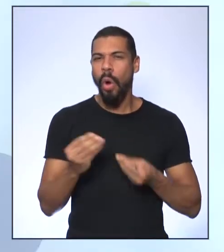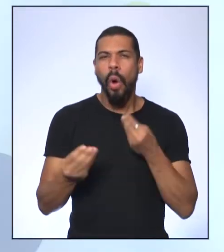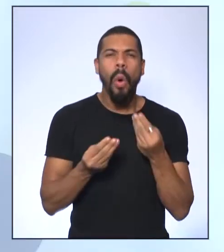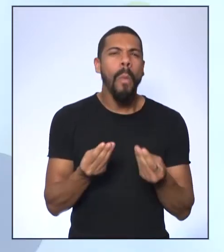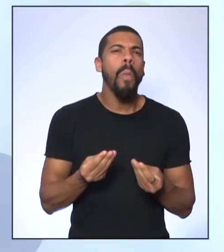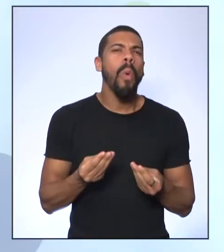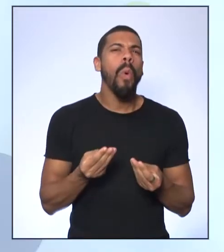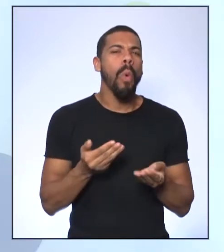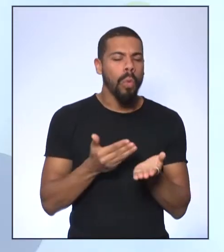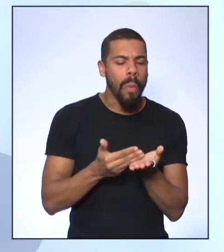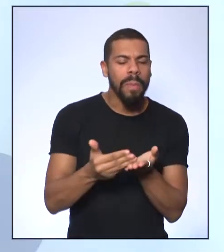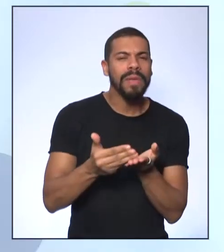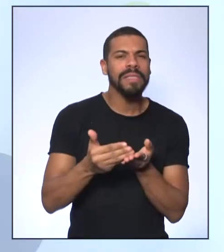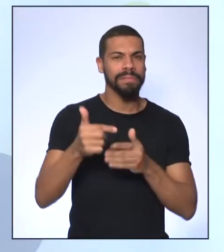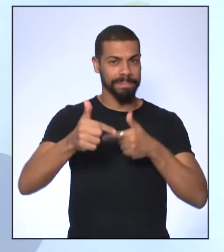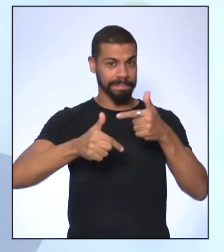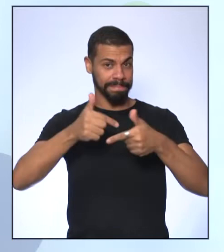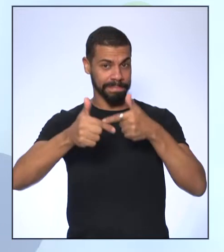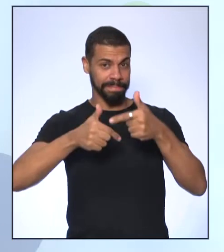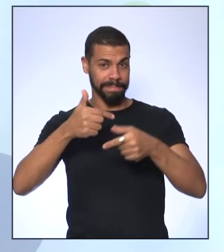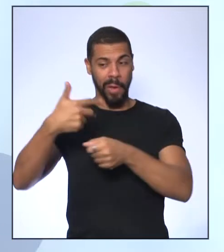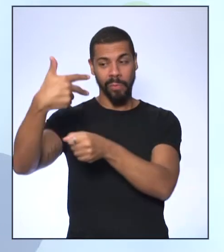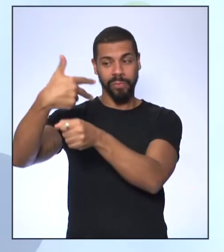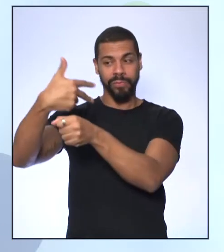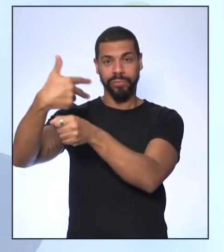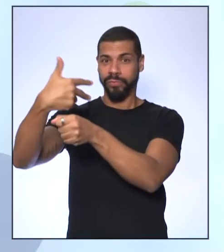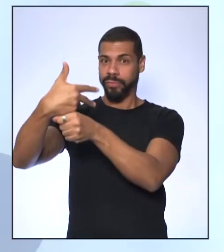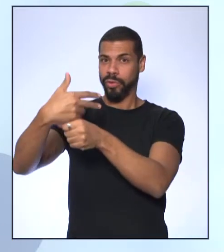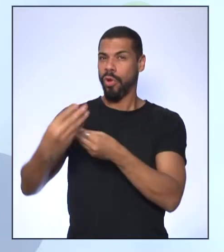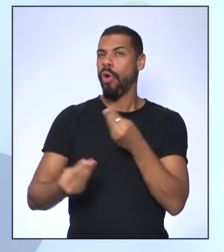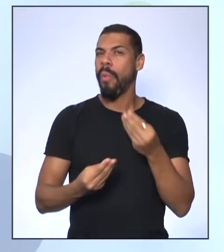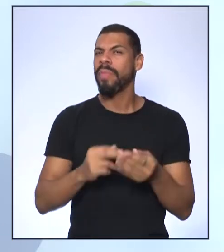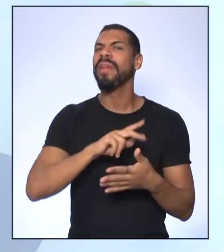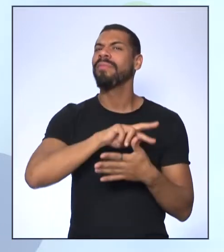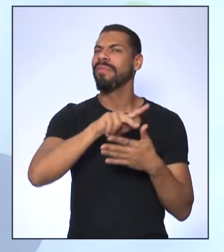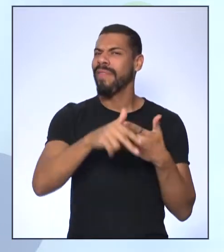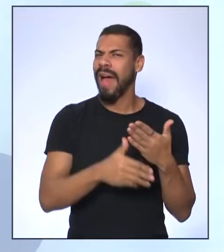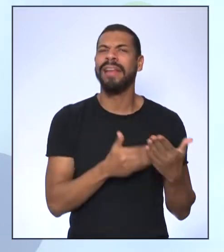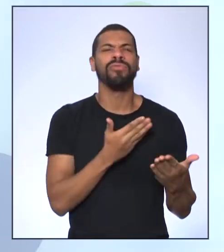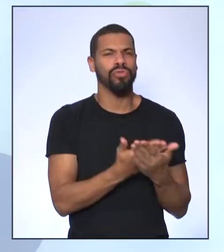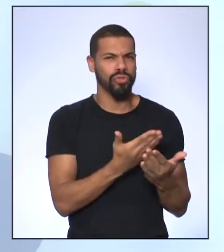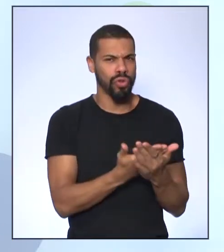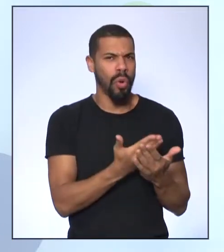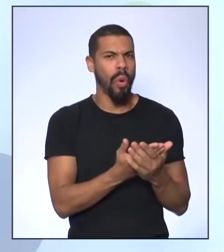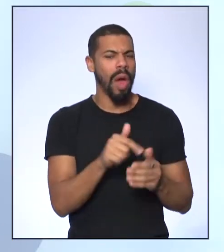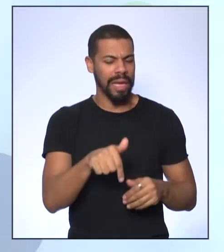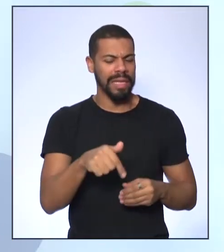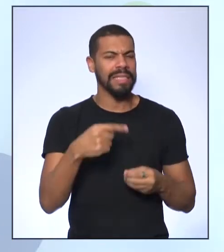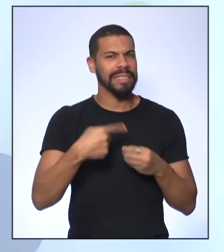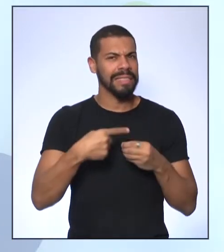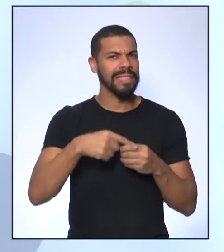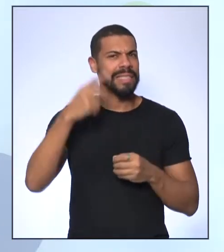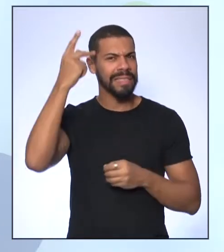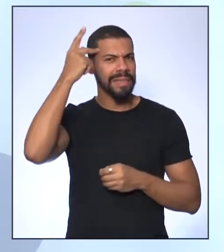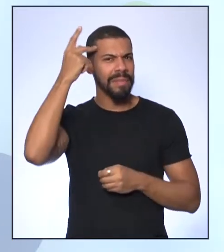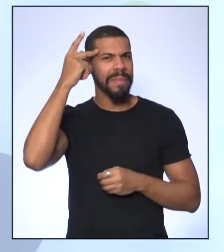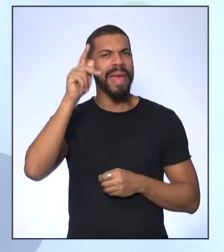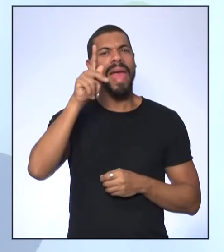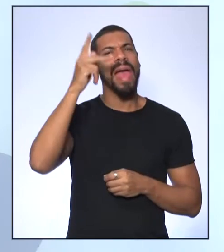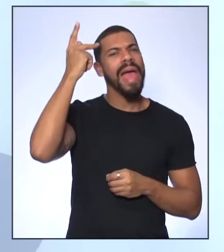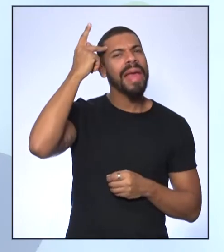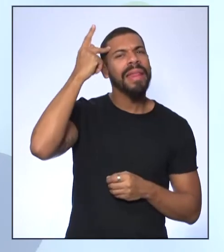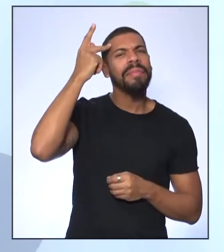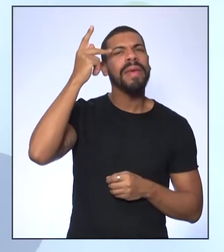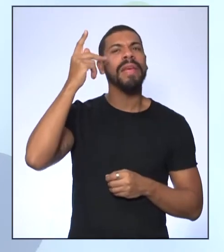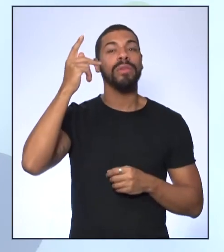trabalhar com vídeo? Primeira coisa, estudando, né? A gente tem várias escolas, por exemplo, em São Paulo a gente tem a SP Escola de Teatro, que